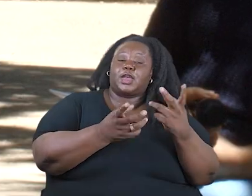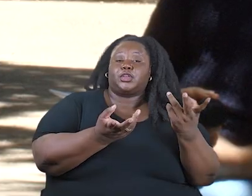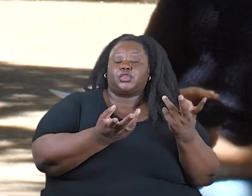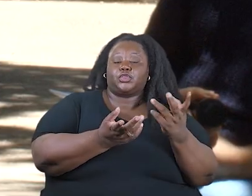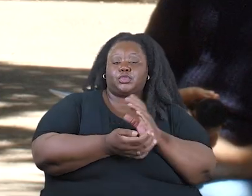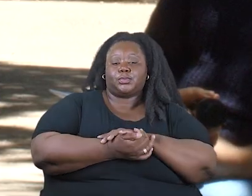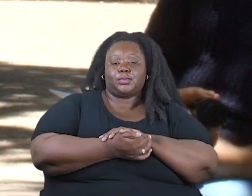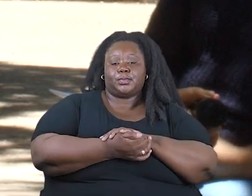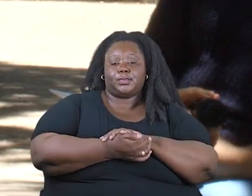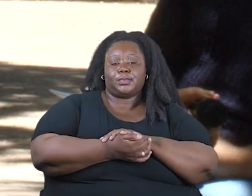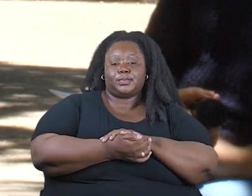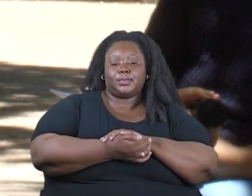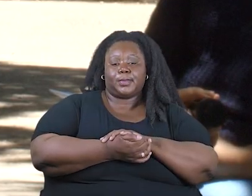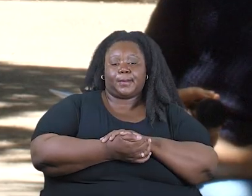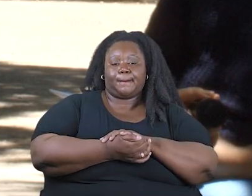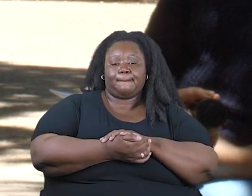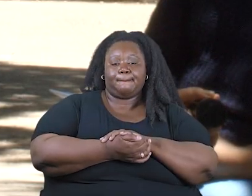preço